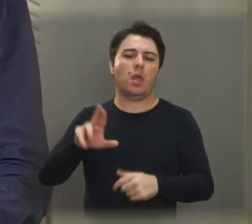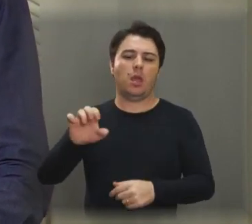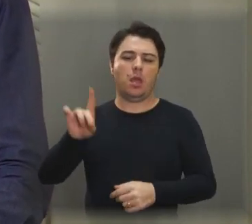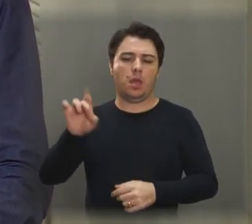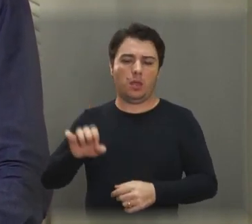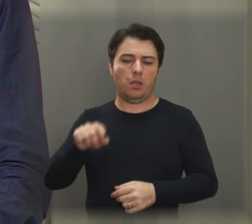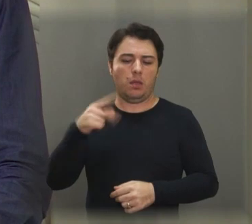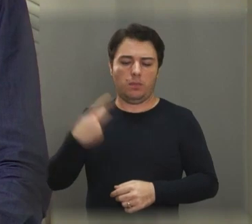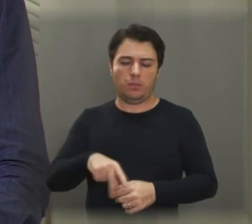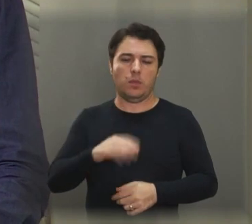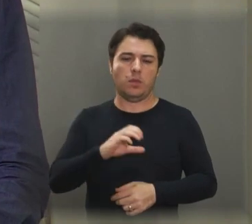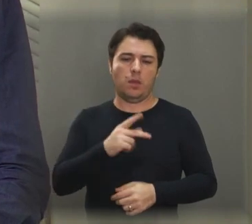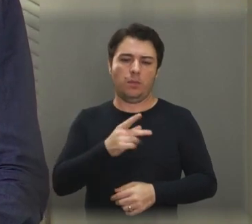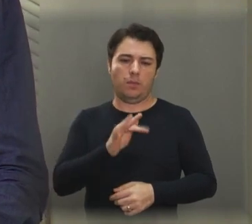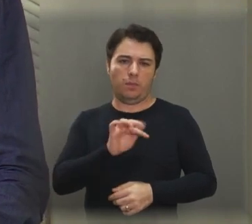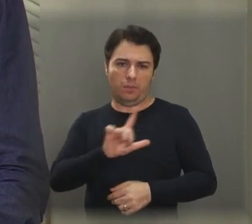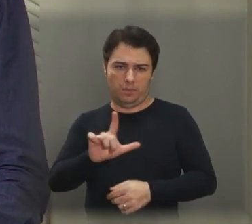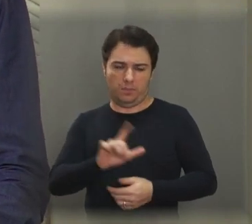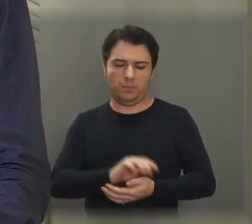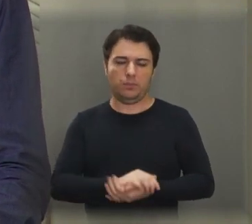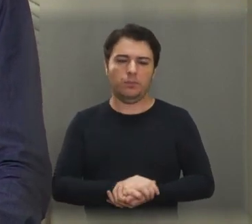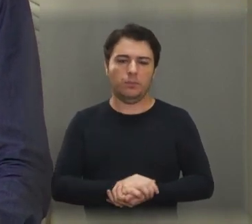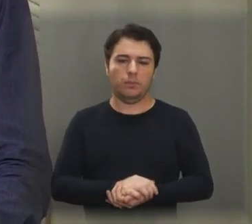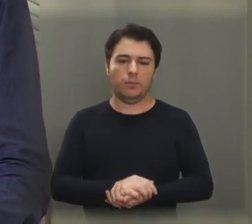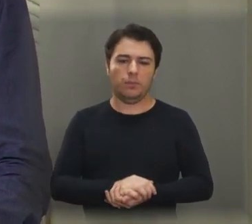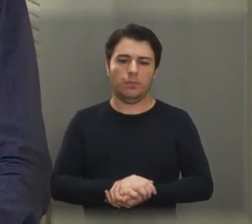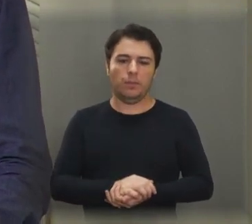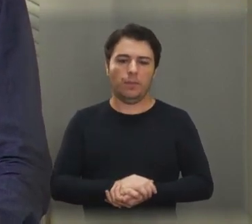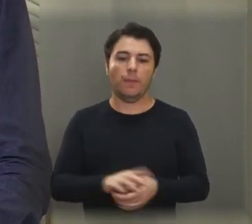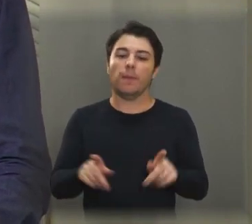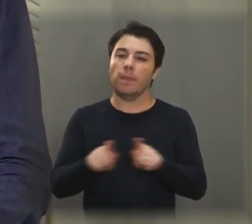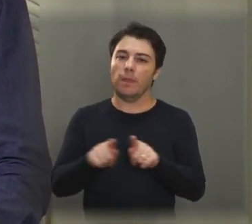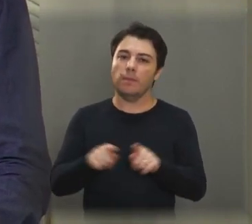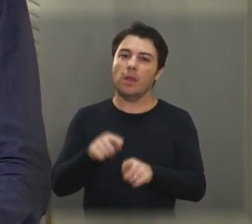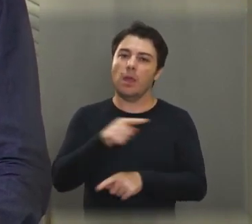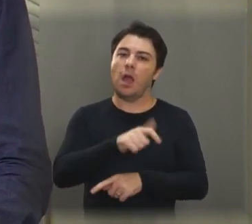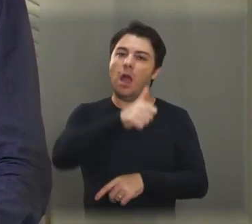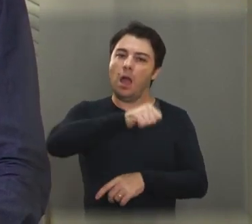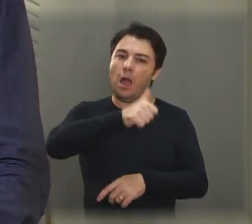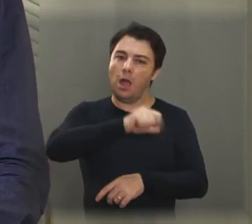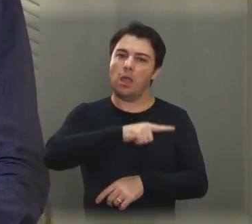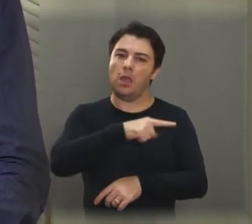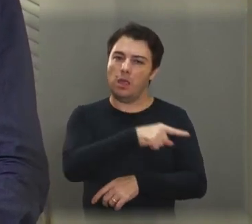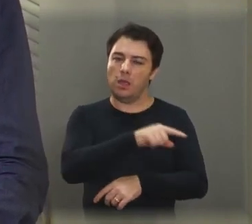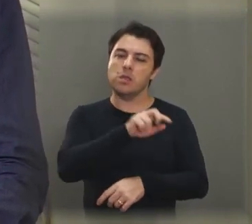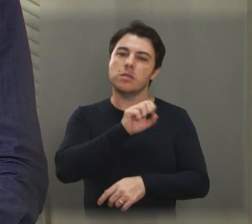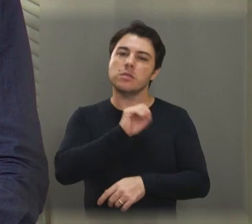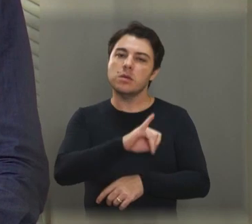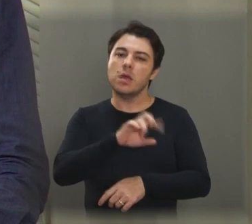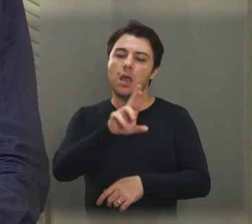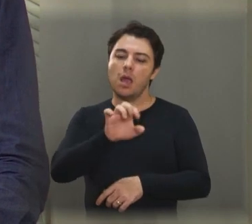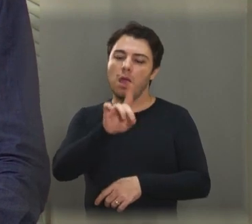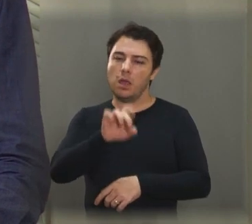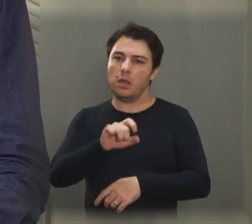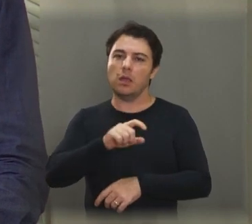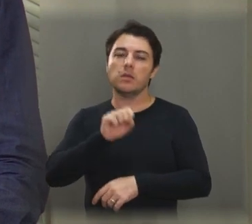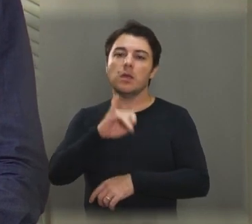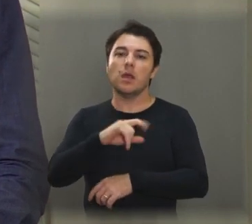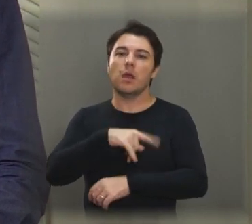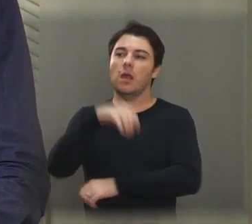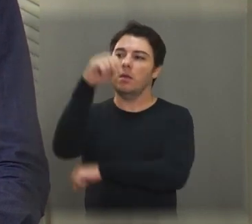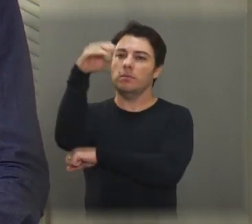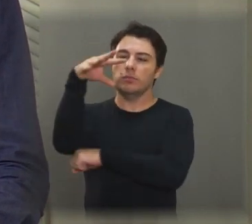rede da CPFL todo o ativo da empresa no início ela é avaliada ela valia se a rede se os Portes estão